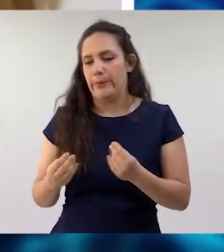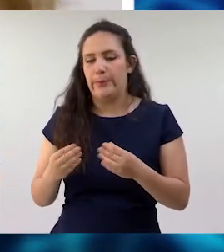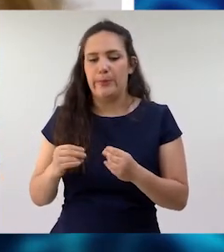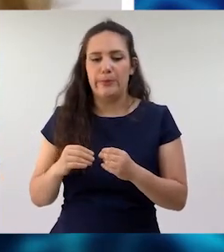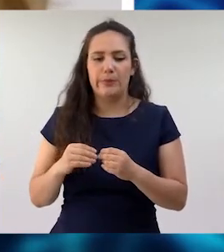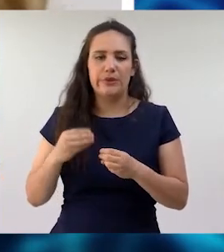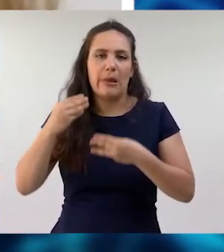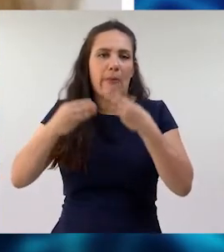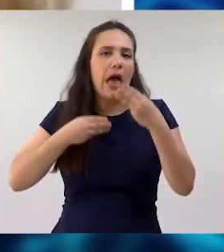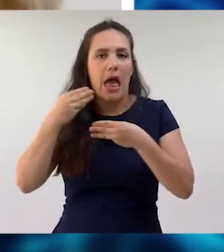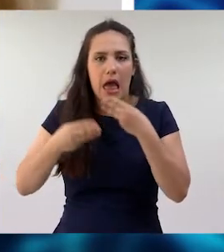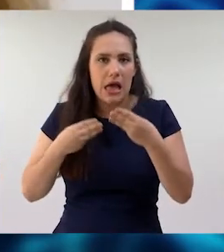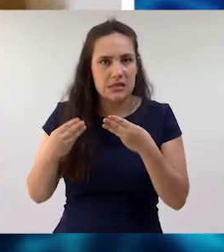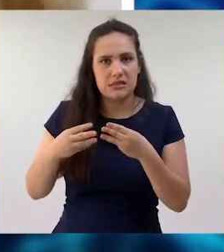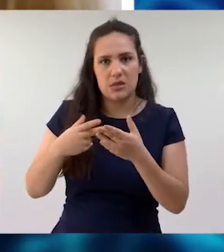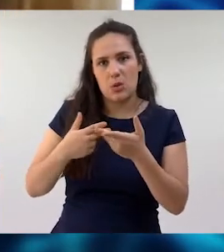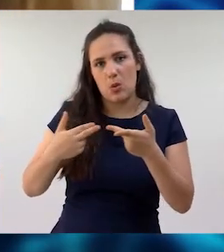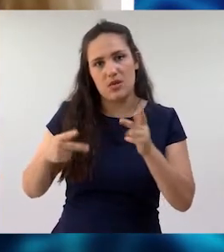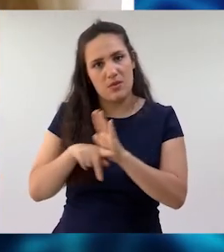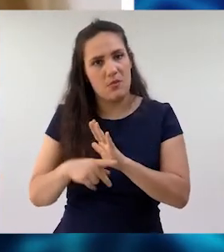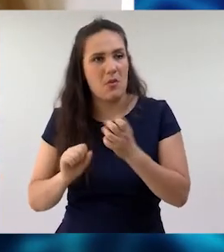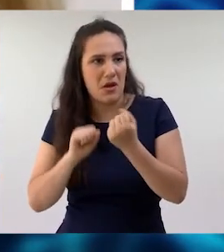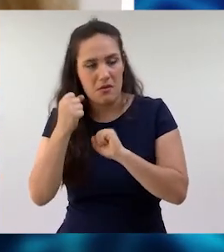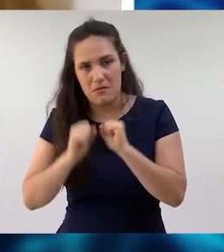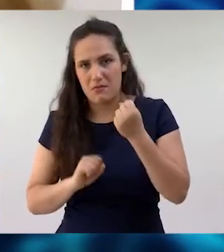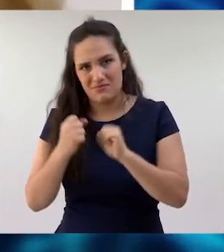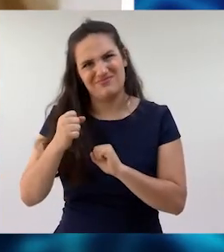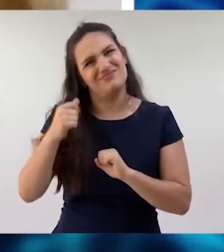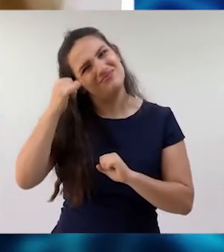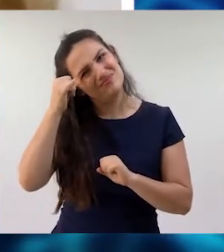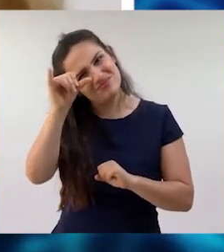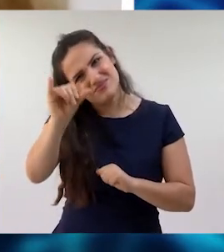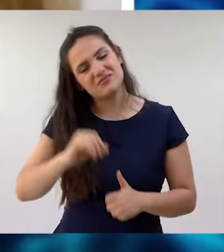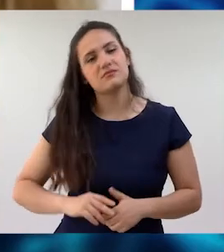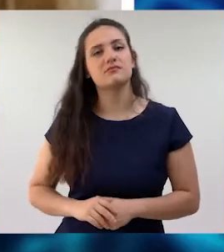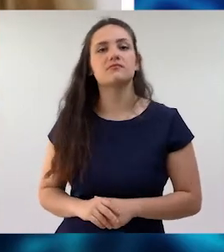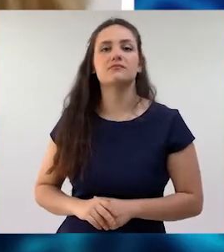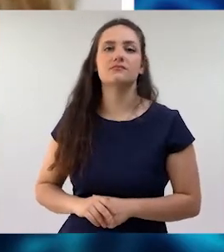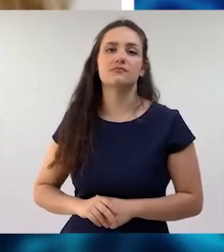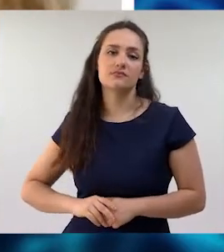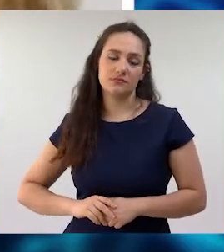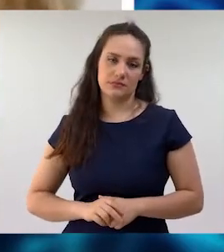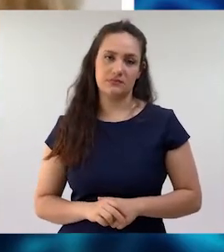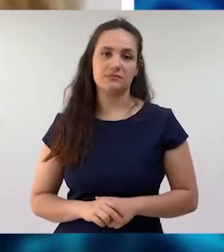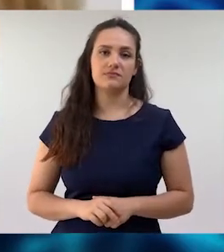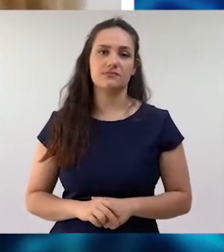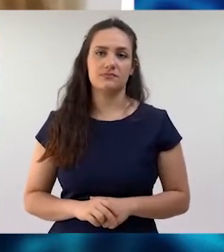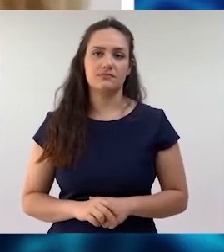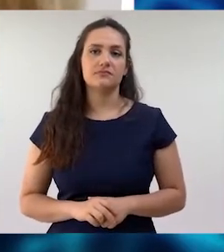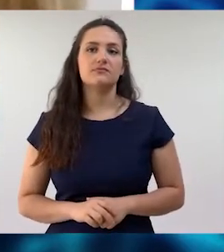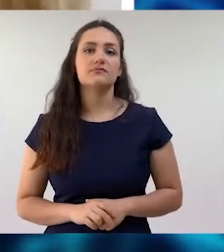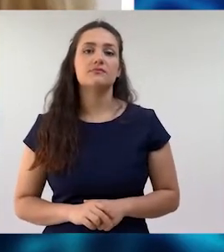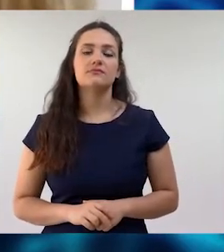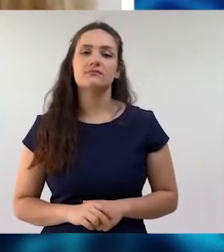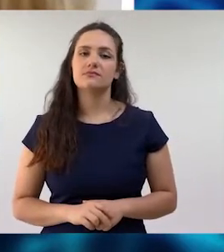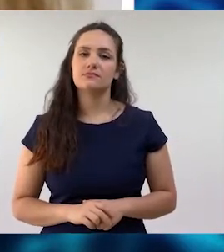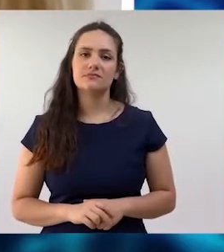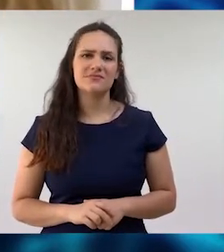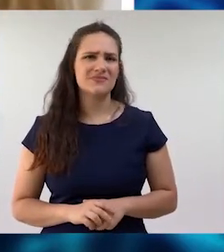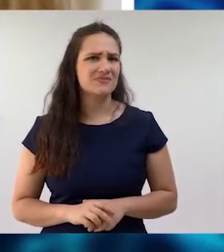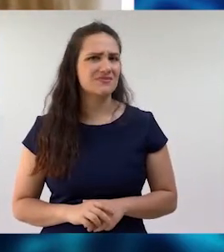carboidrato processado, de coisas processadas que a gente tem aí com facilidade. Como dizem